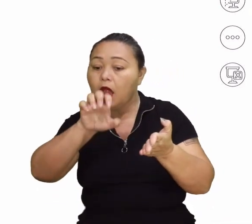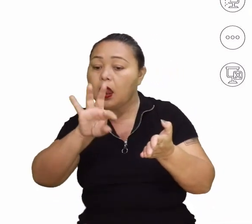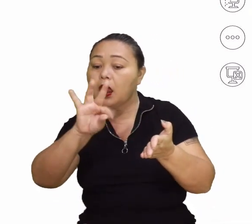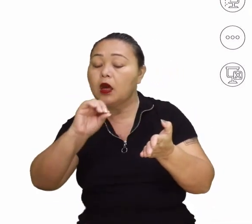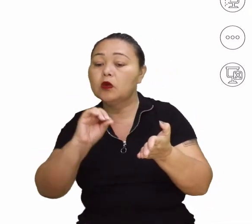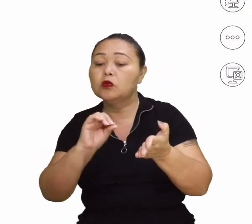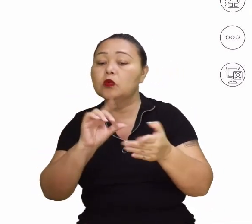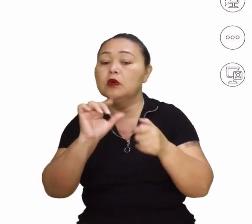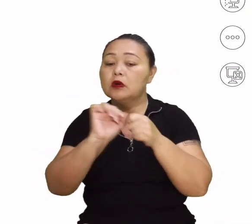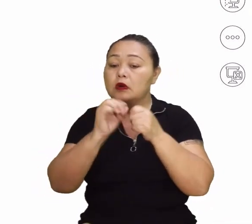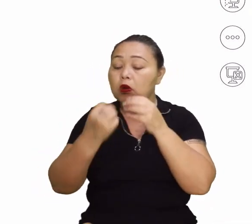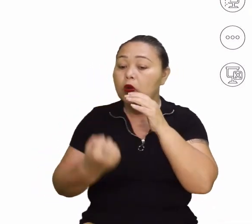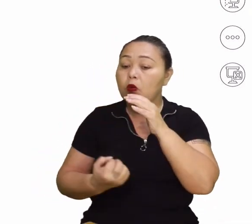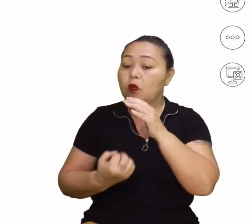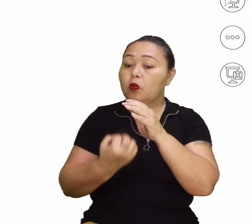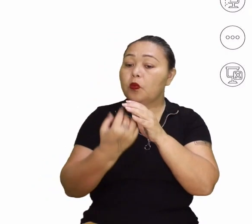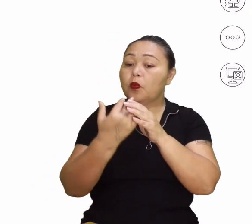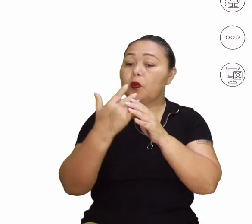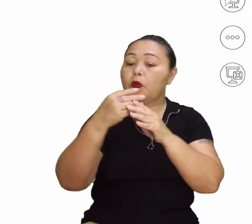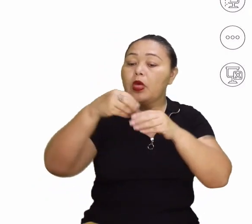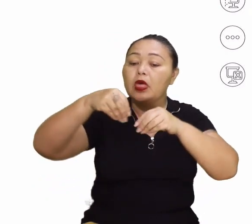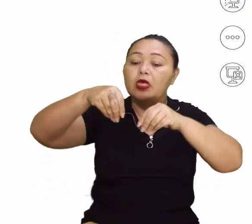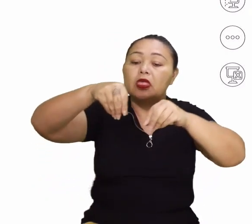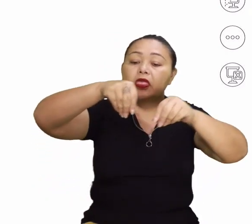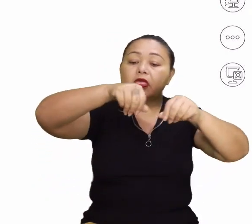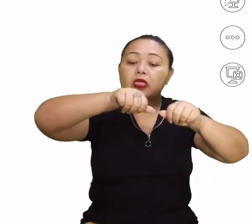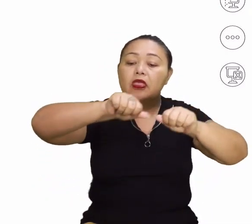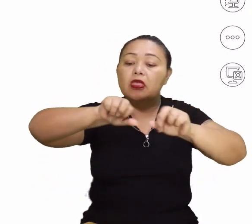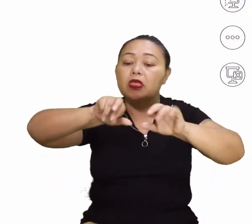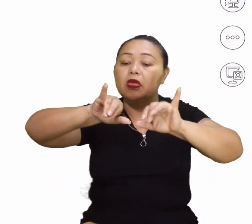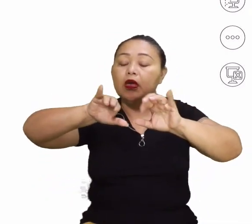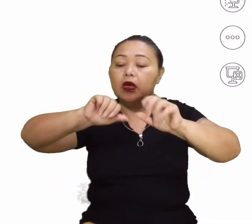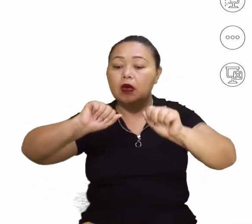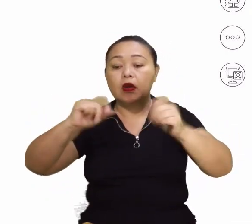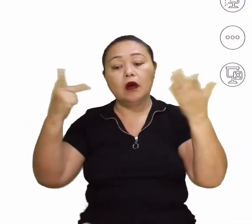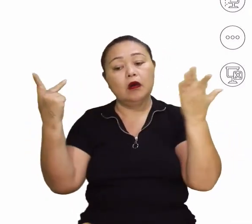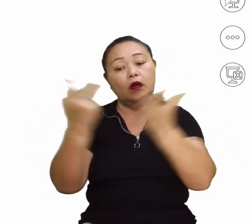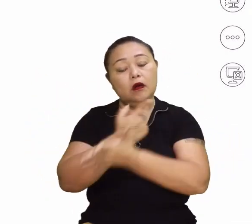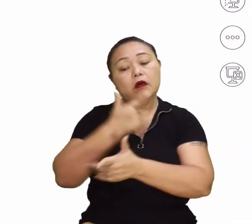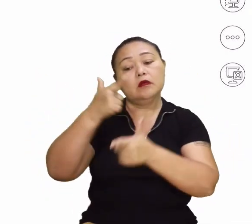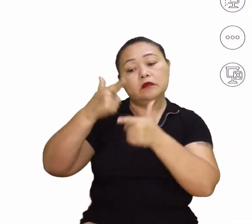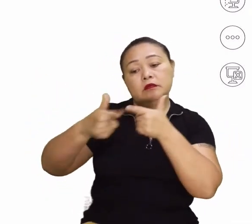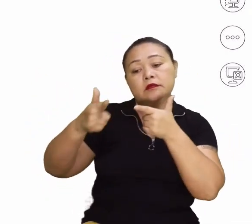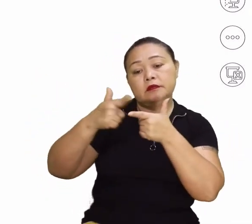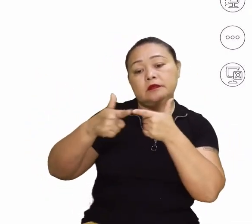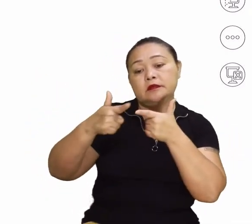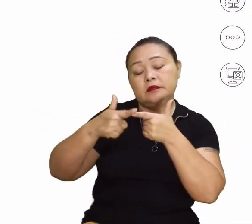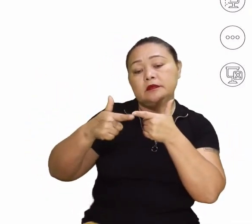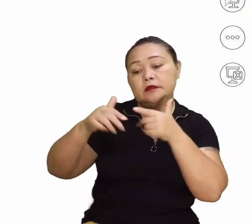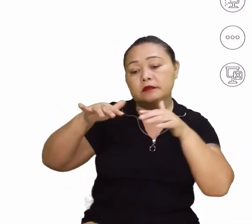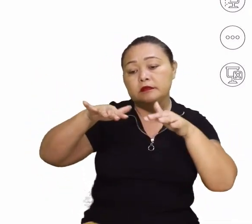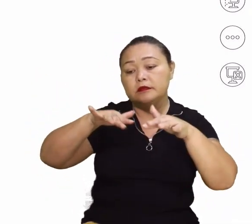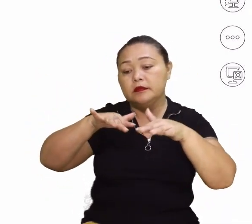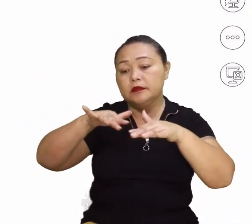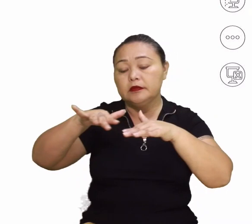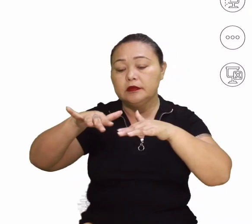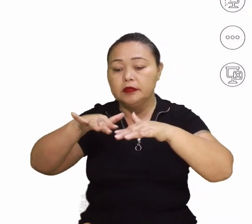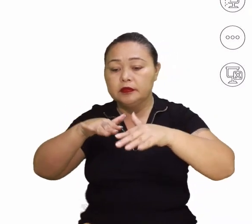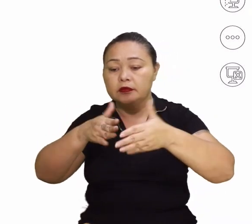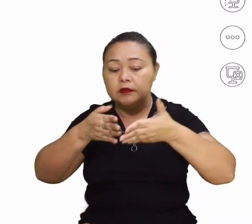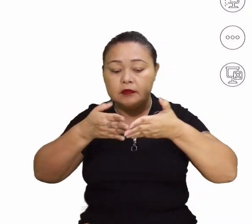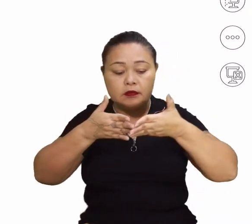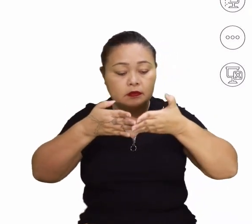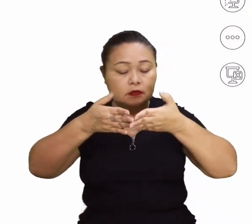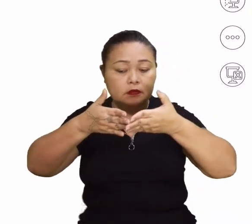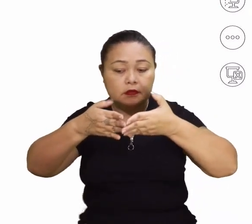vai fazer aparecer bancos de areias, coisas que não existiam. Isso pode causar problemas de embarcações que podem,